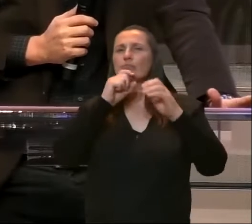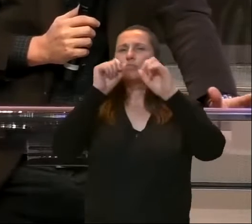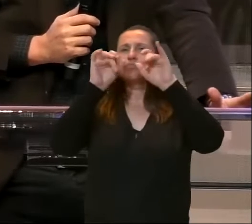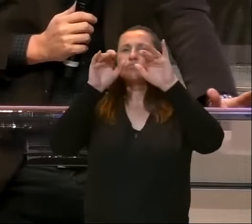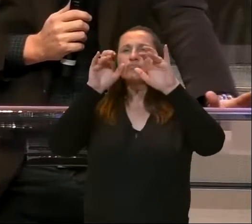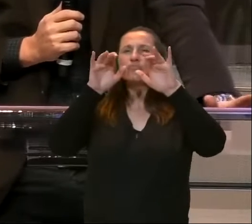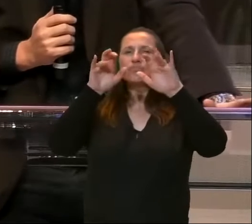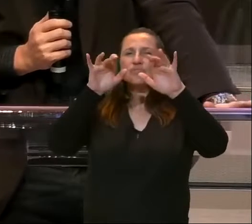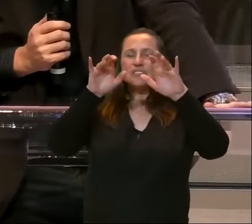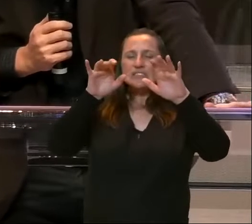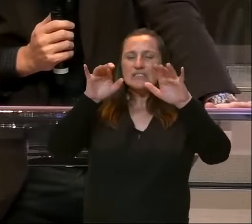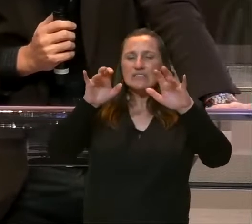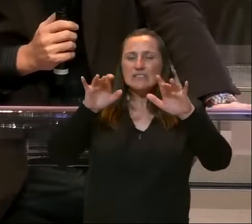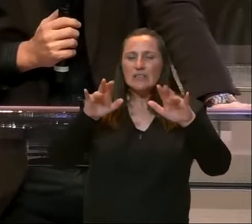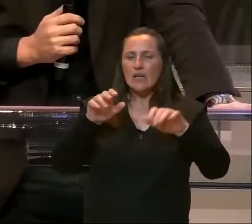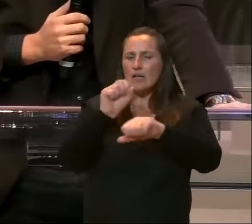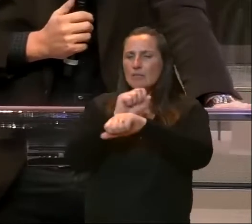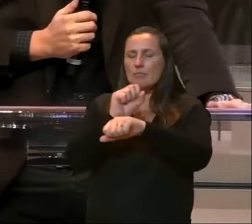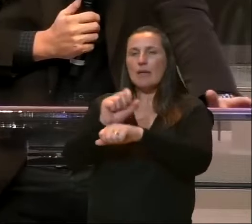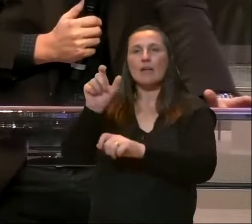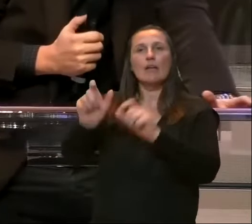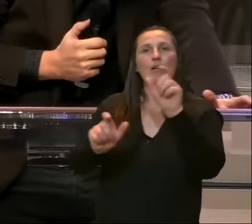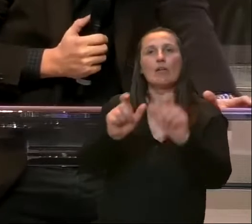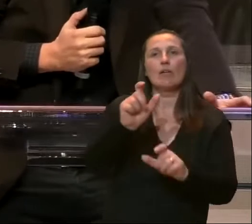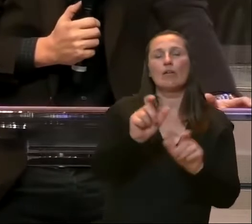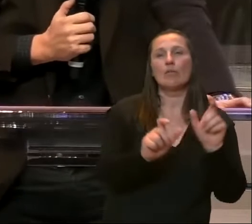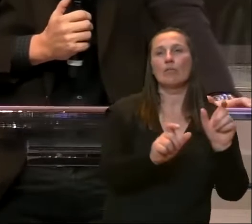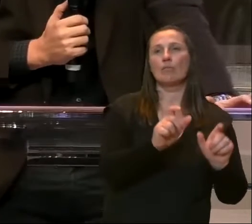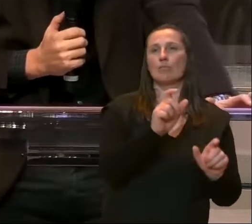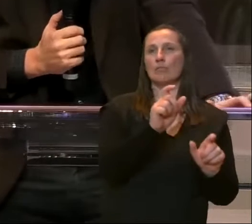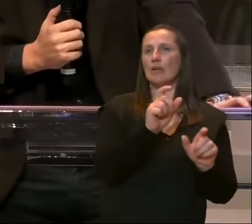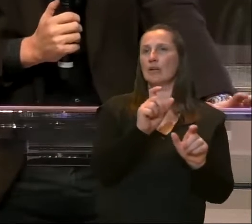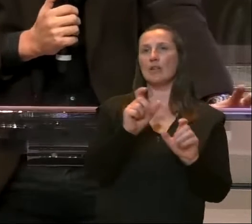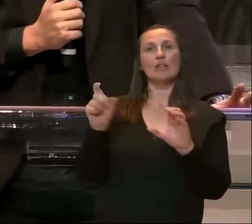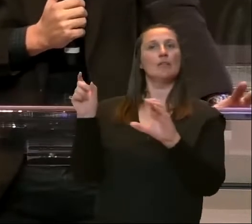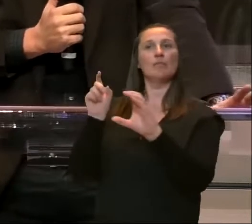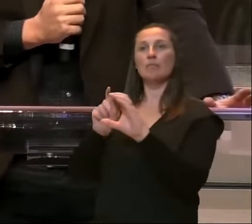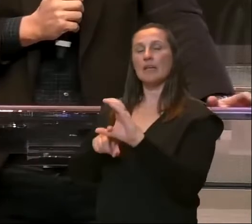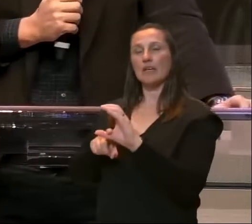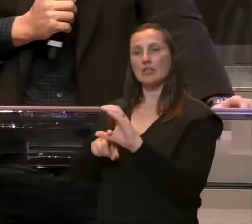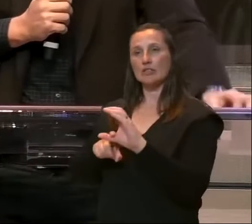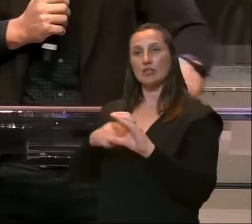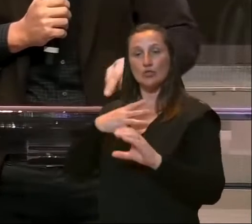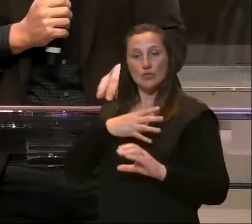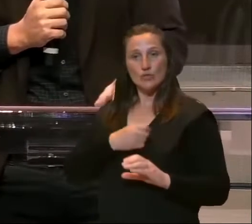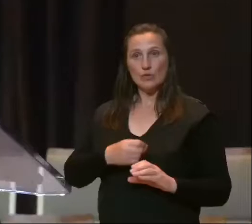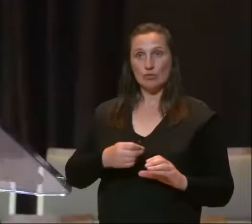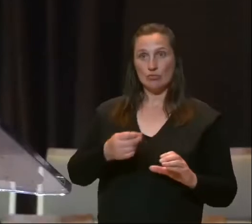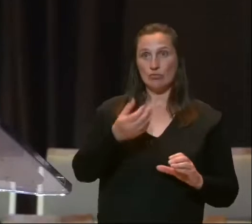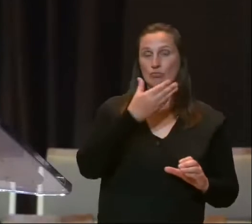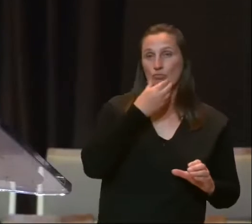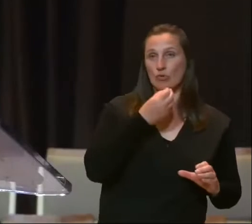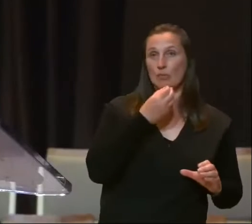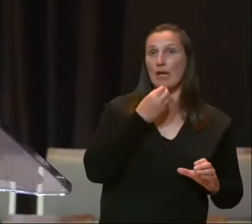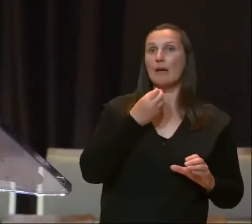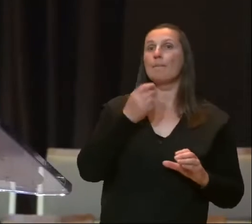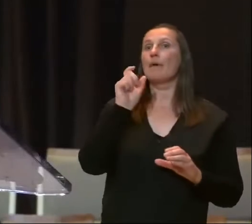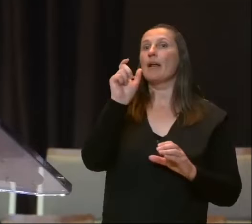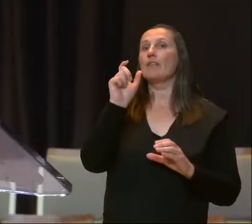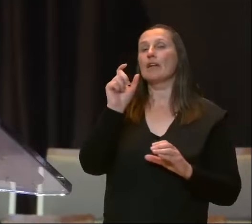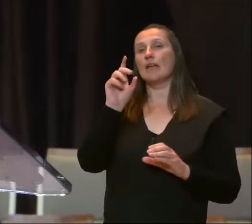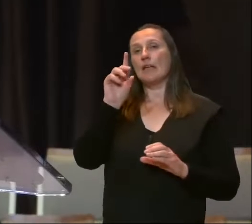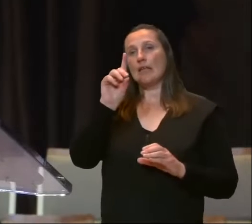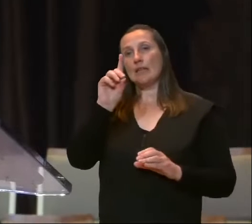não espera pelo homem, nem depende dos filhos do homem. A palavra depender